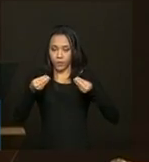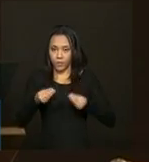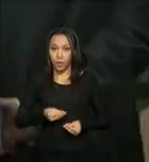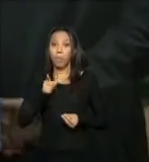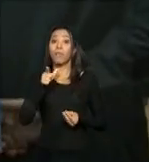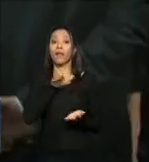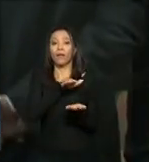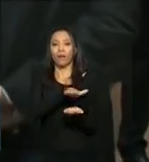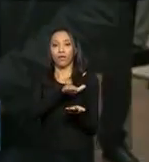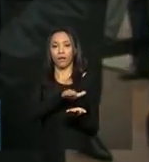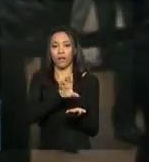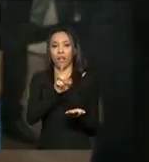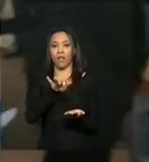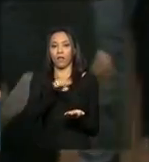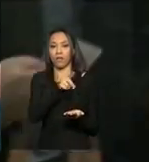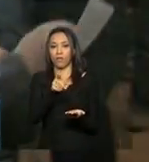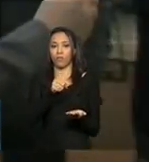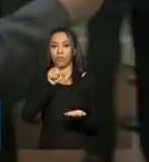D.